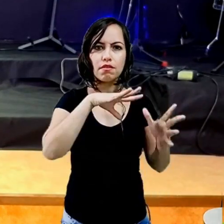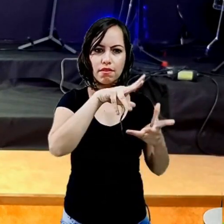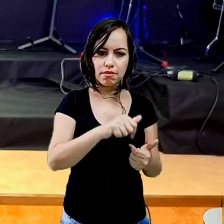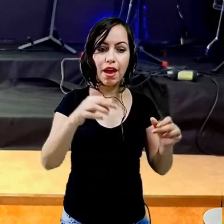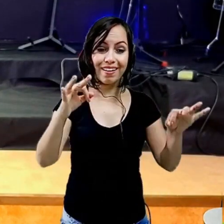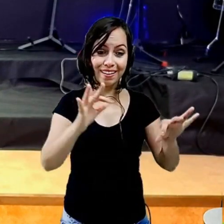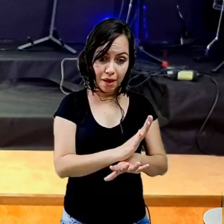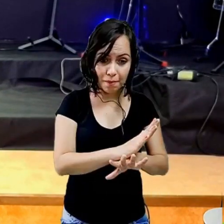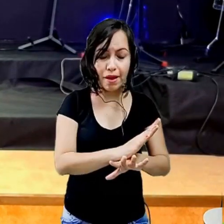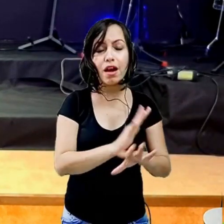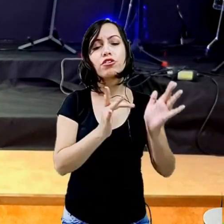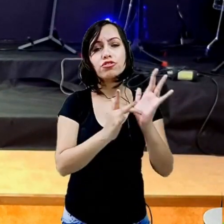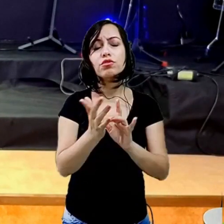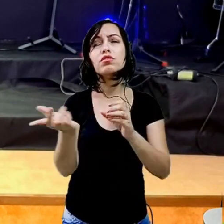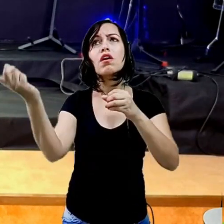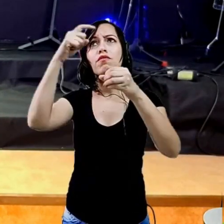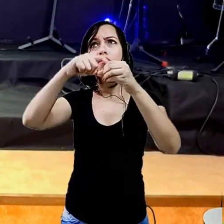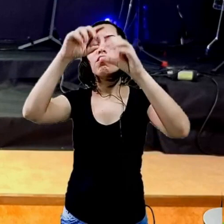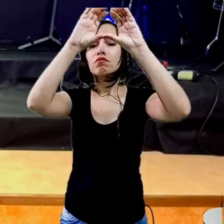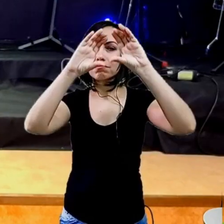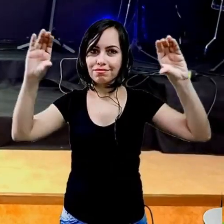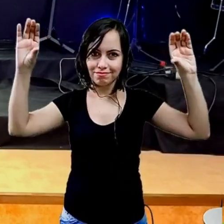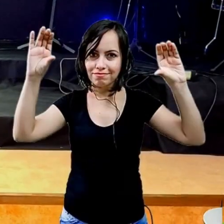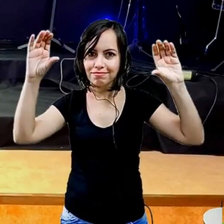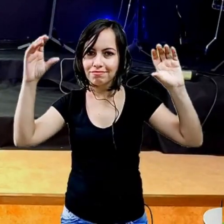ascendia aos céus, mas que